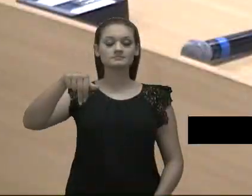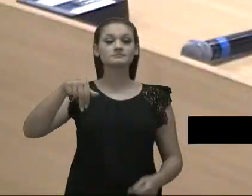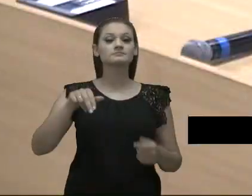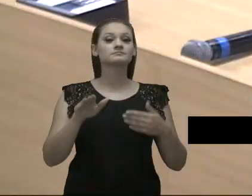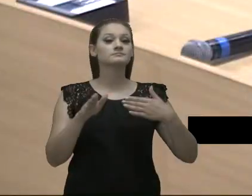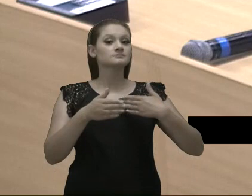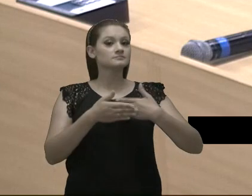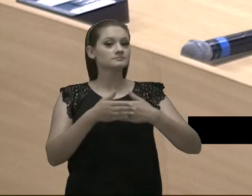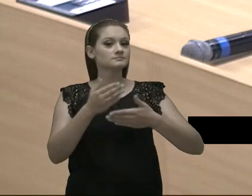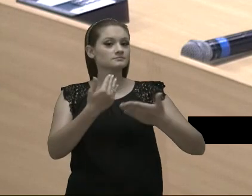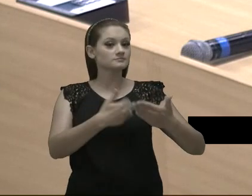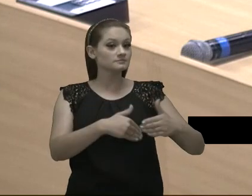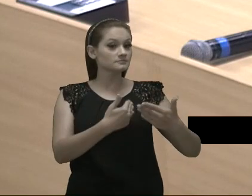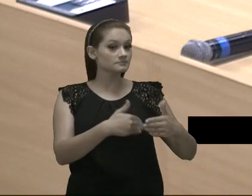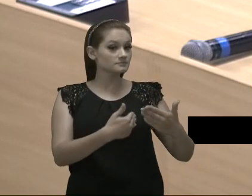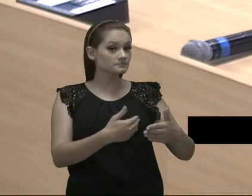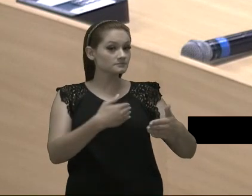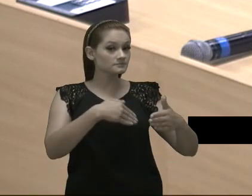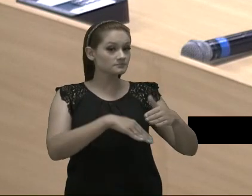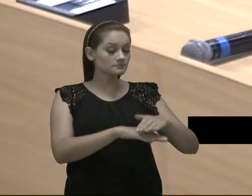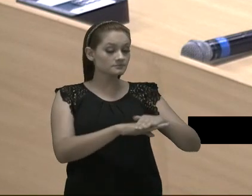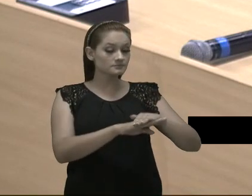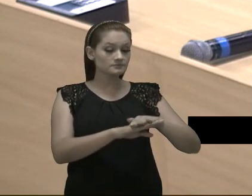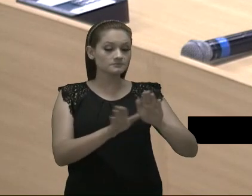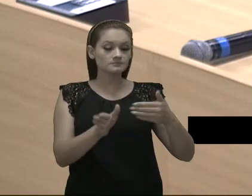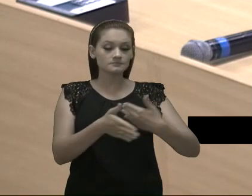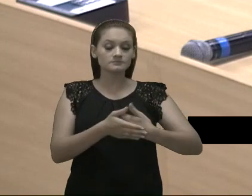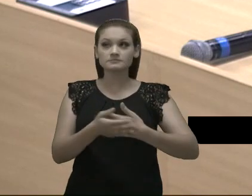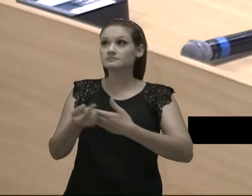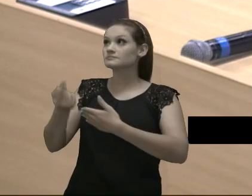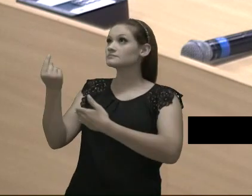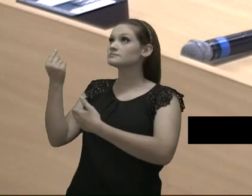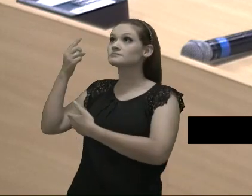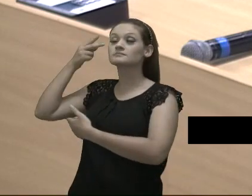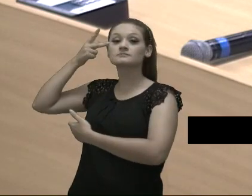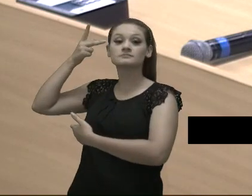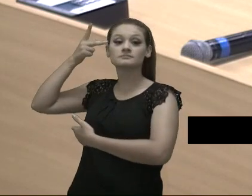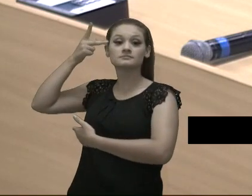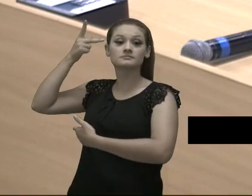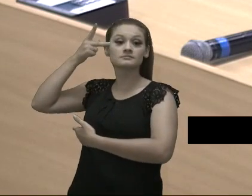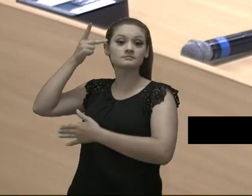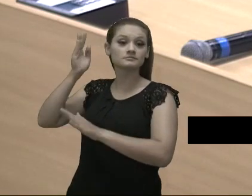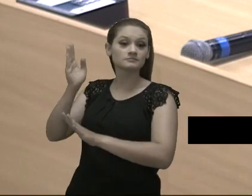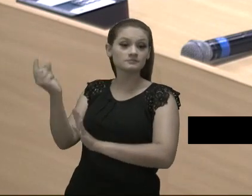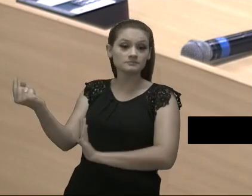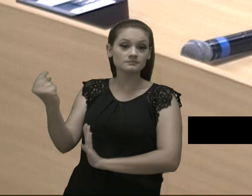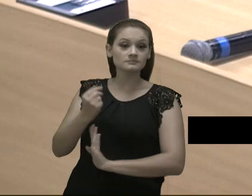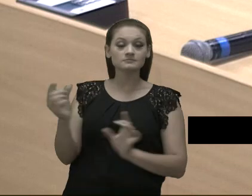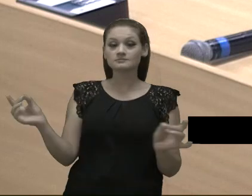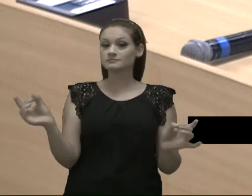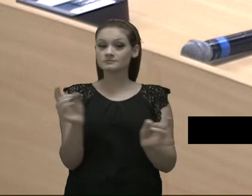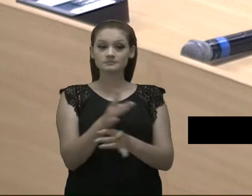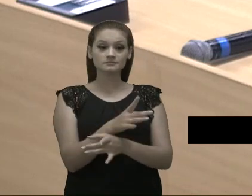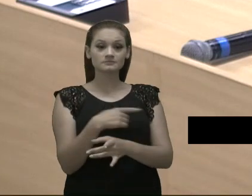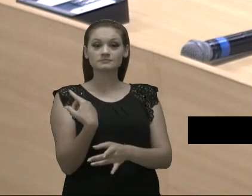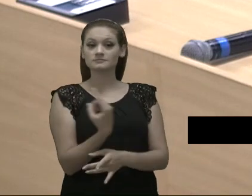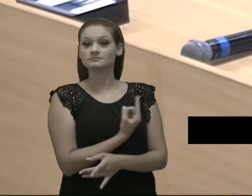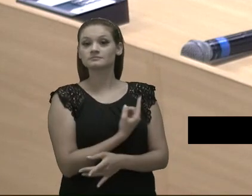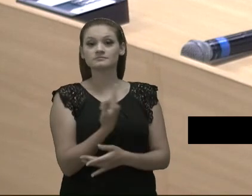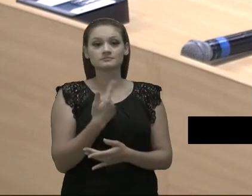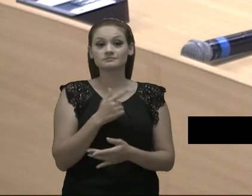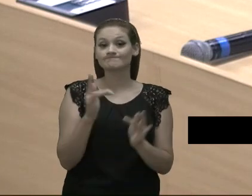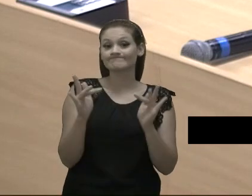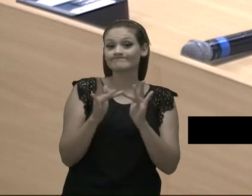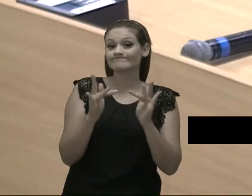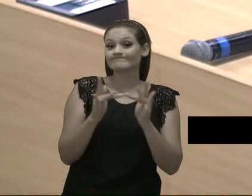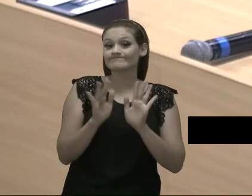São Paulo, a gente não teve contato mais com a prova. E quando veio, já veio em formato do edital já pronto para a gente, então a gente não teve